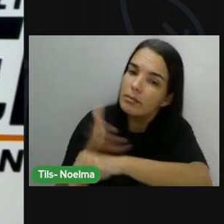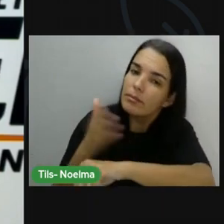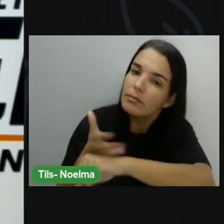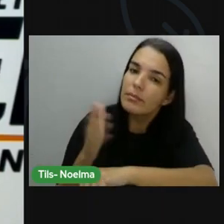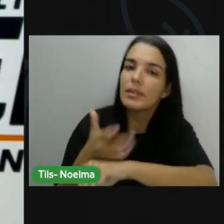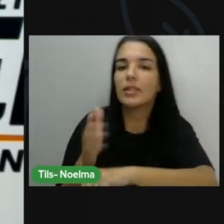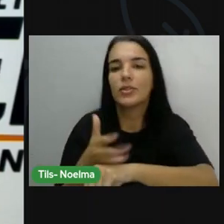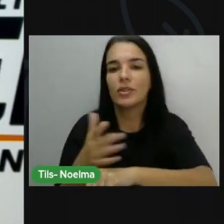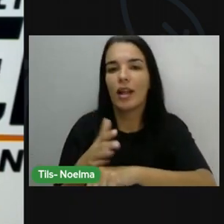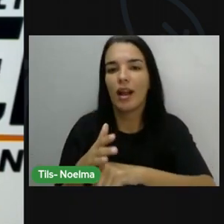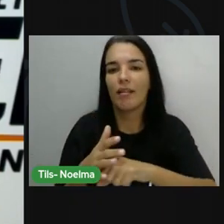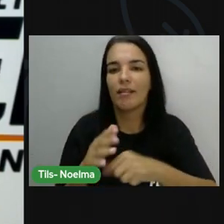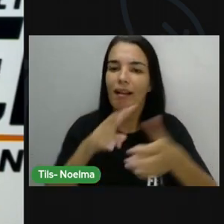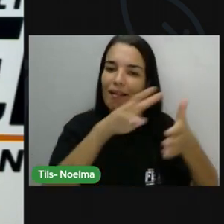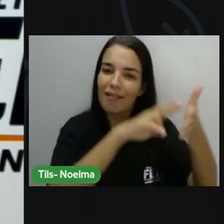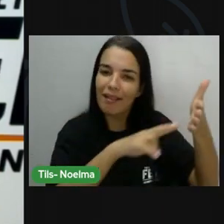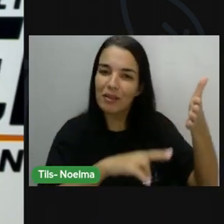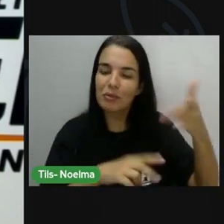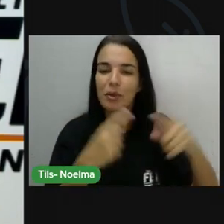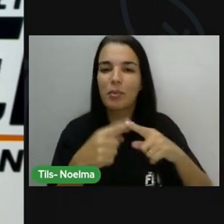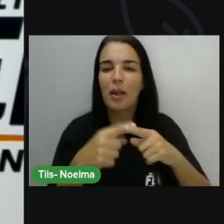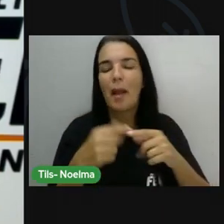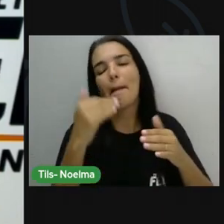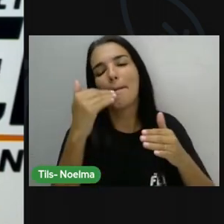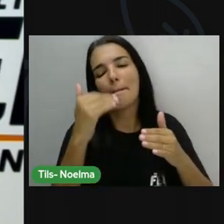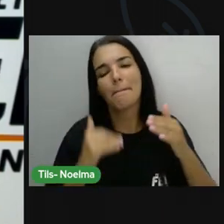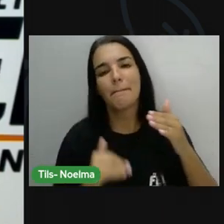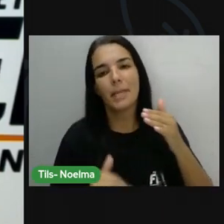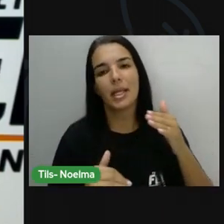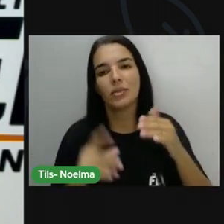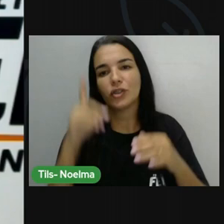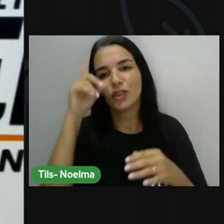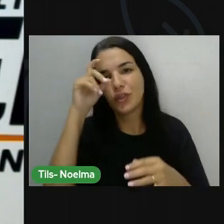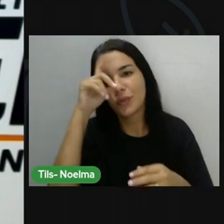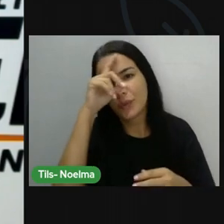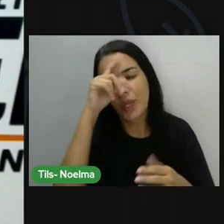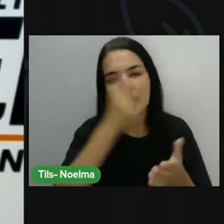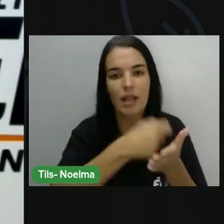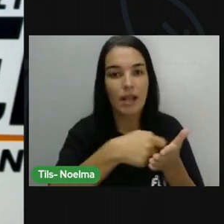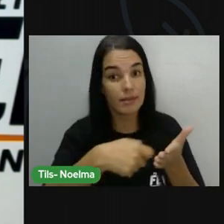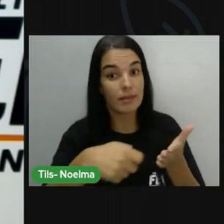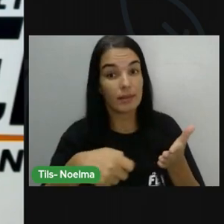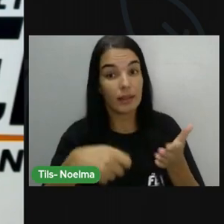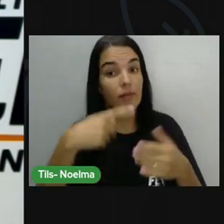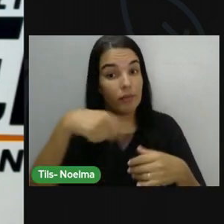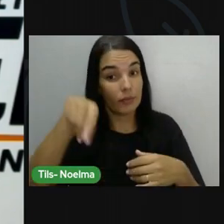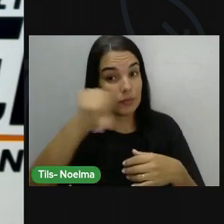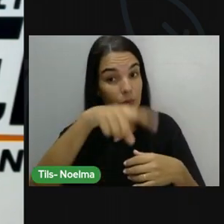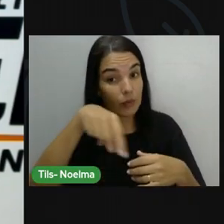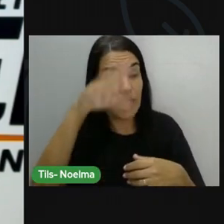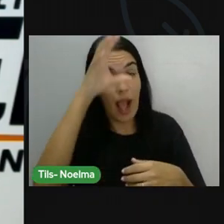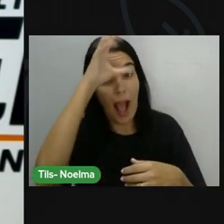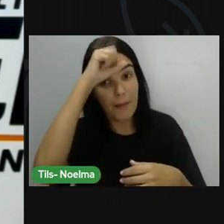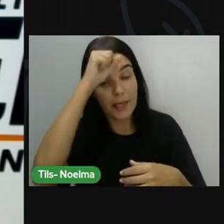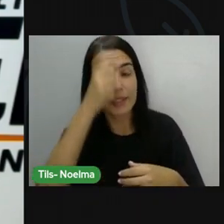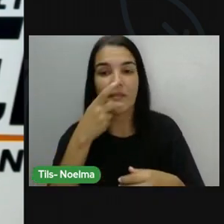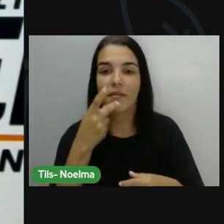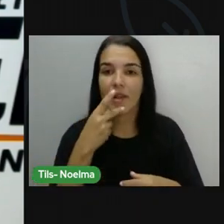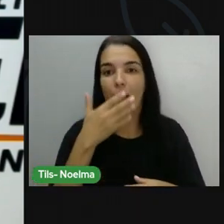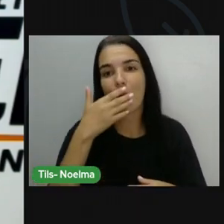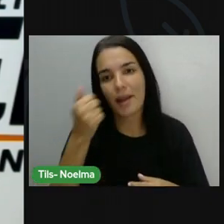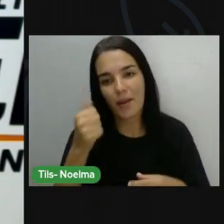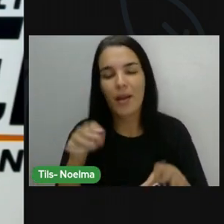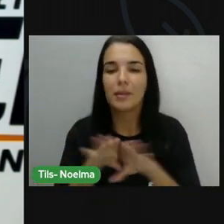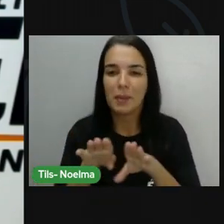assim vocês terão menos dificuldade na escrita de vocês, tá? Vocês vão aprender a falar melhor e